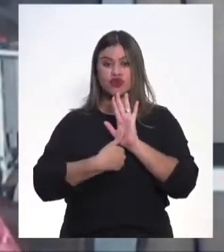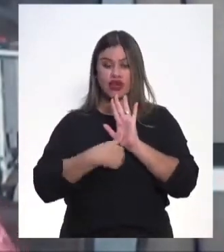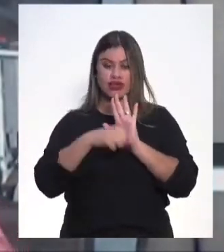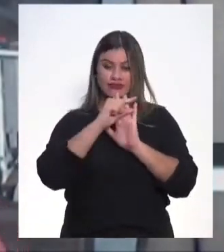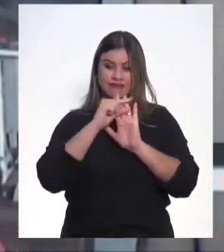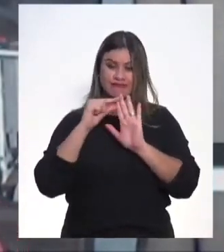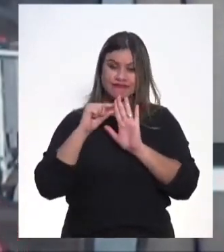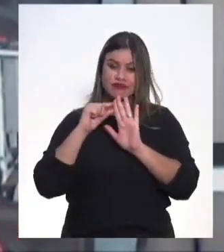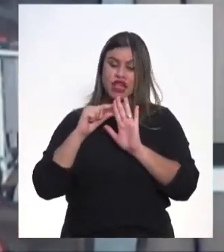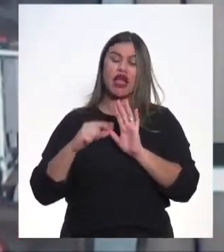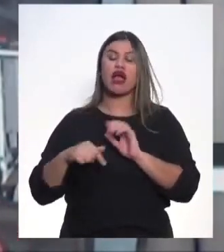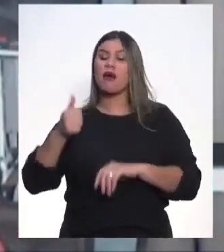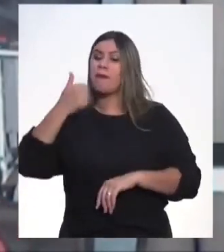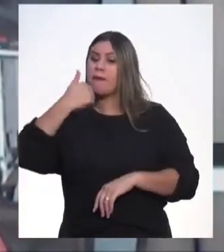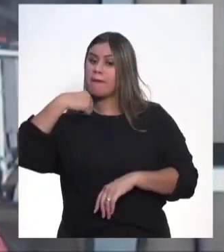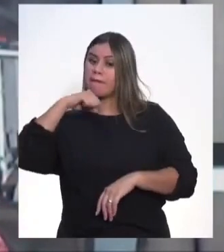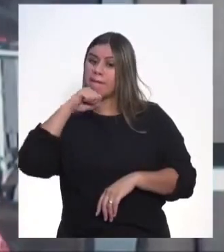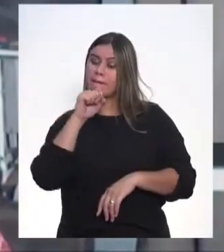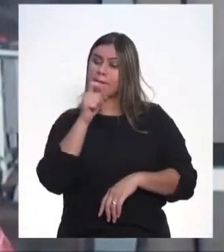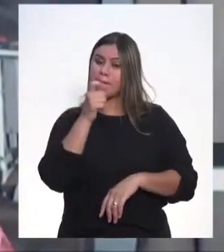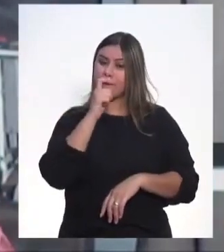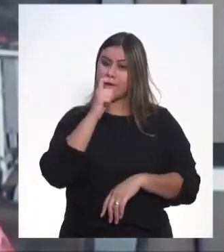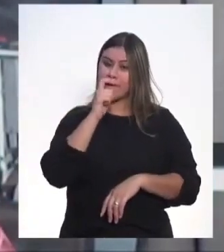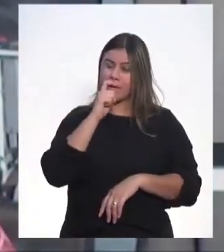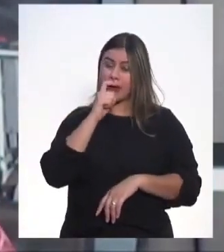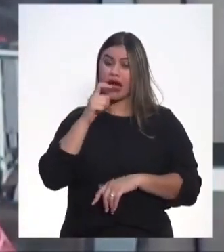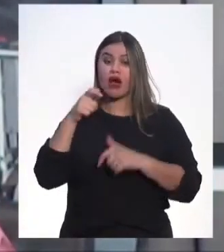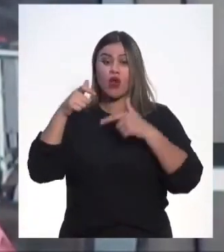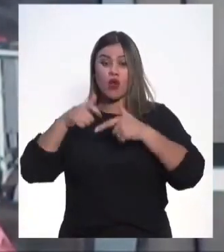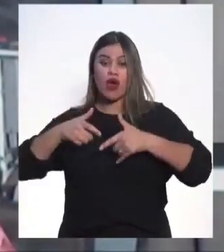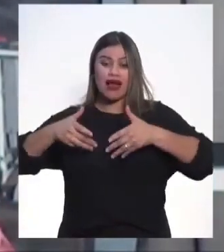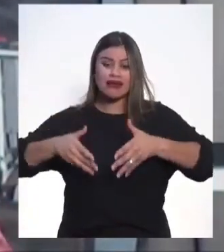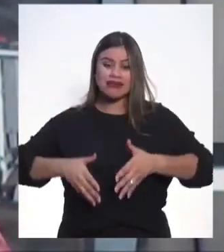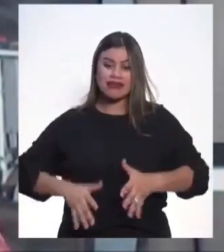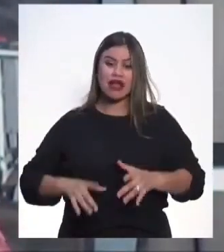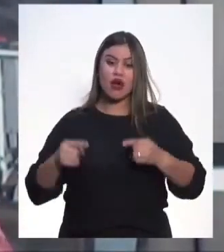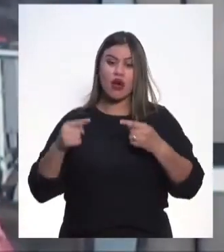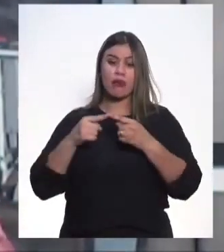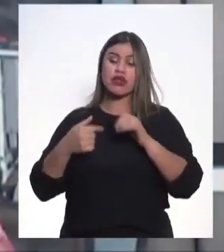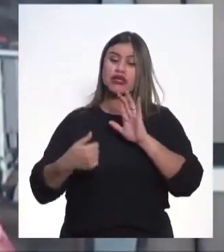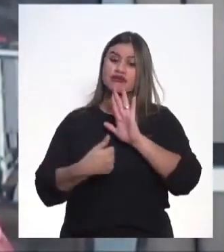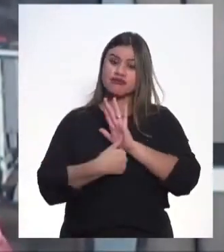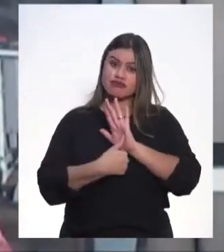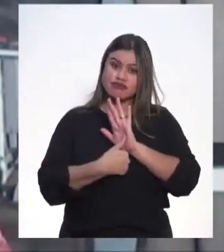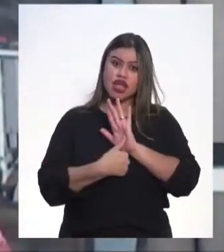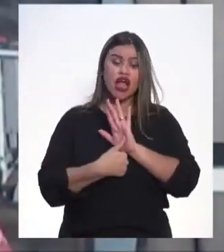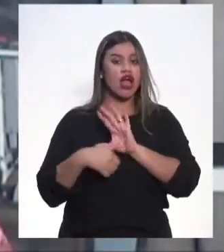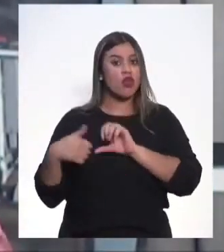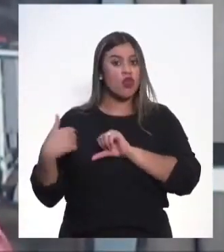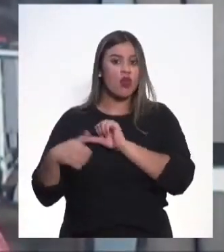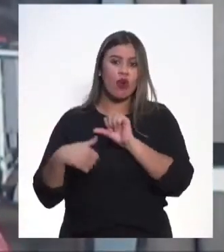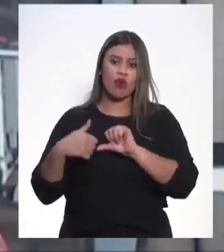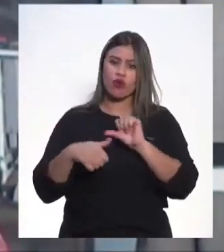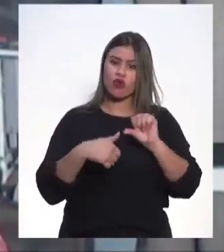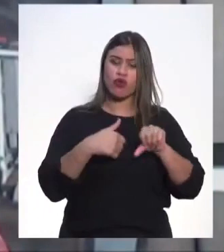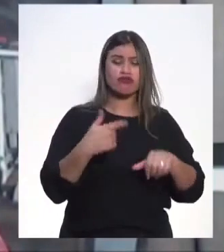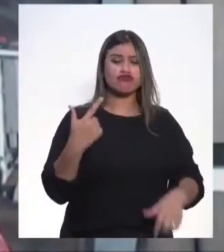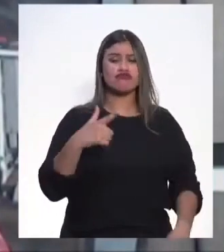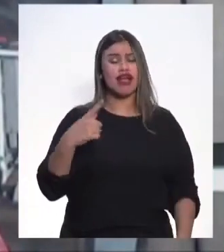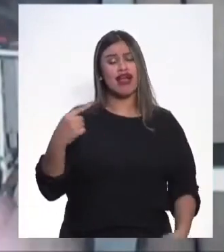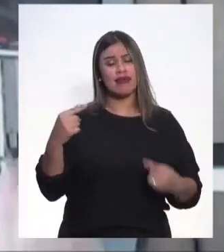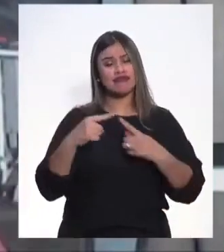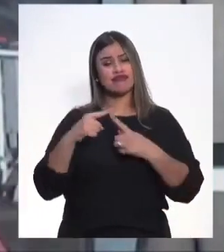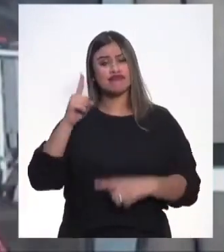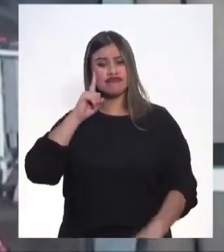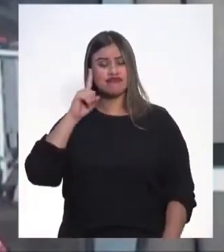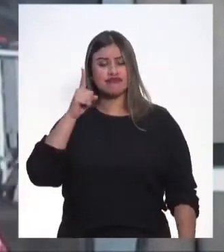A nossa nacionalidade. Esses são elementos que compõem, que estão presentes cotidianamente, né?